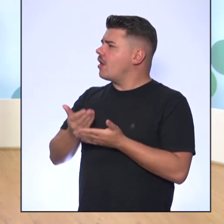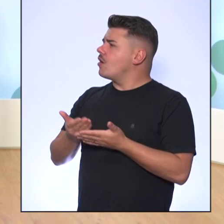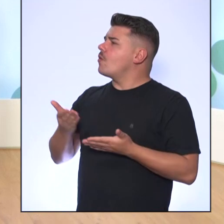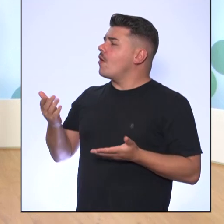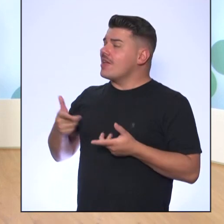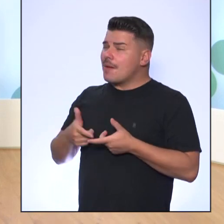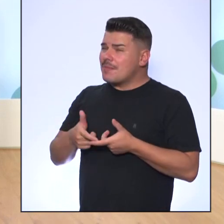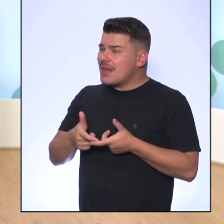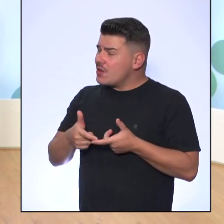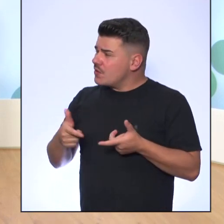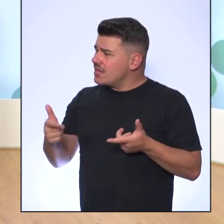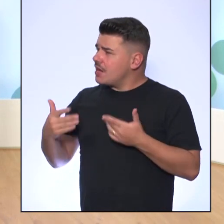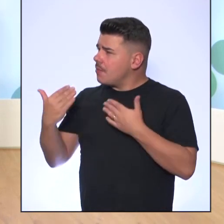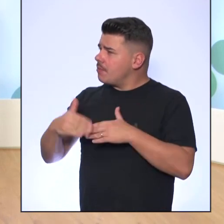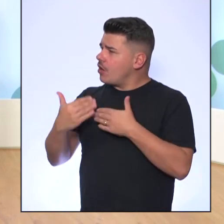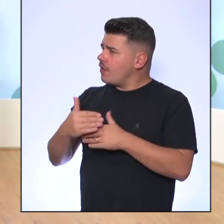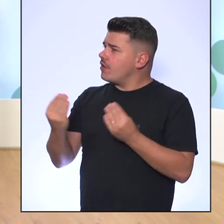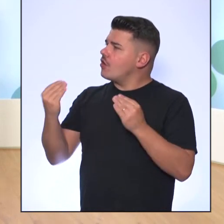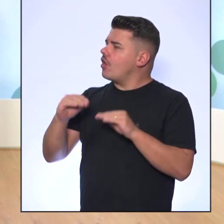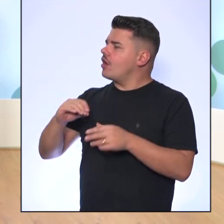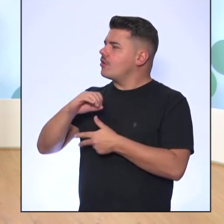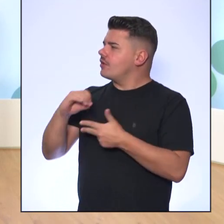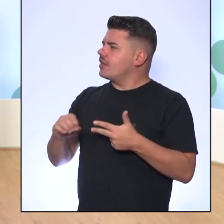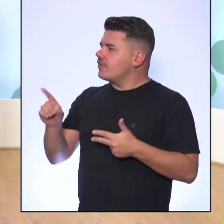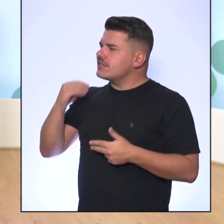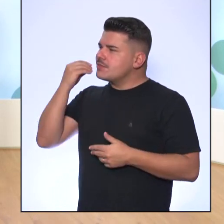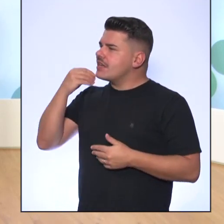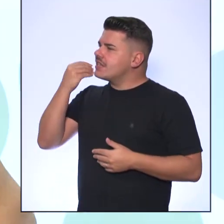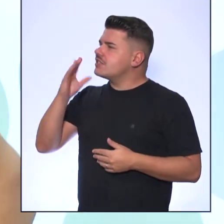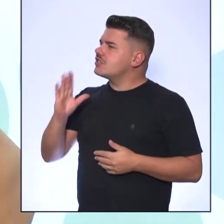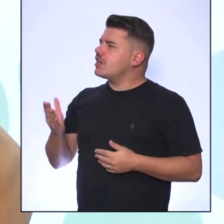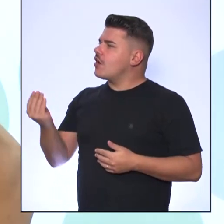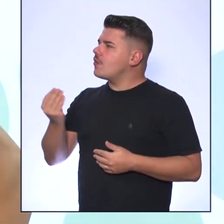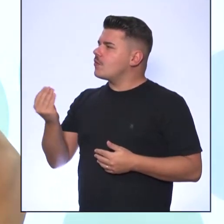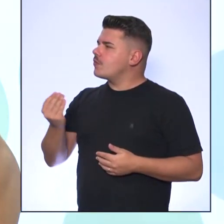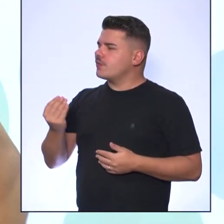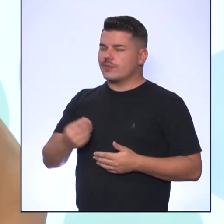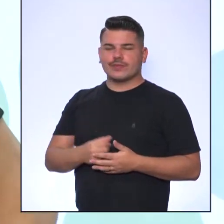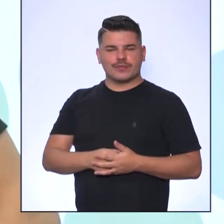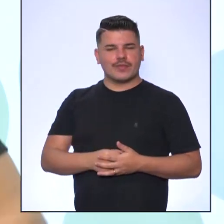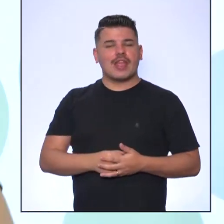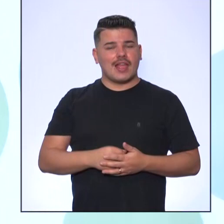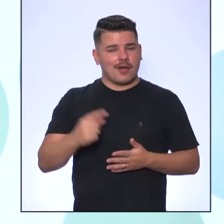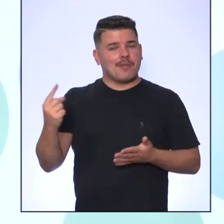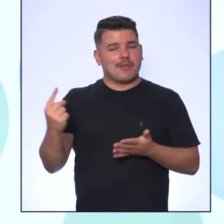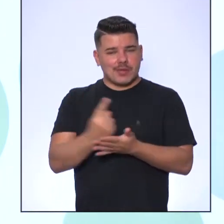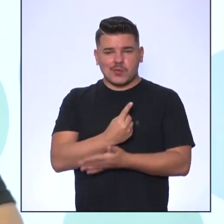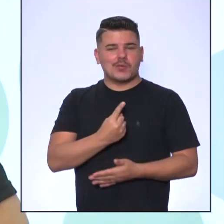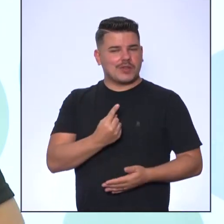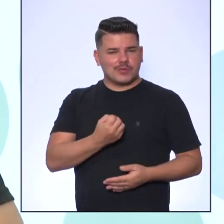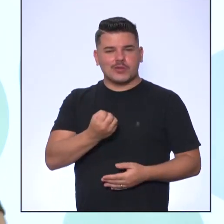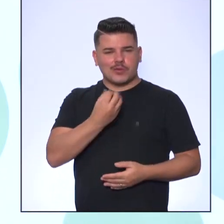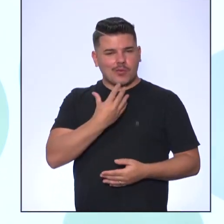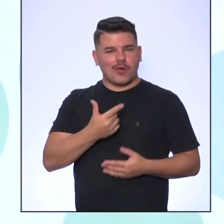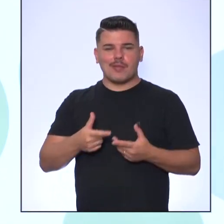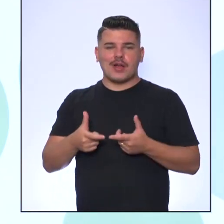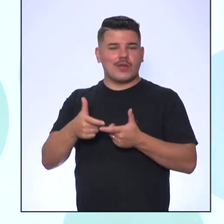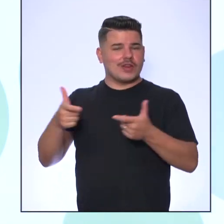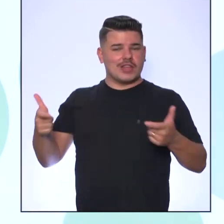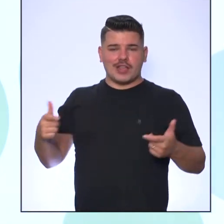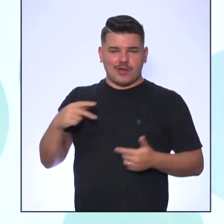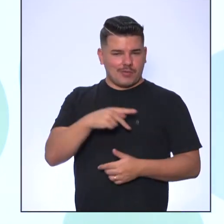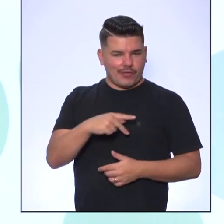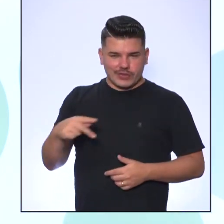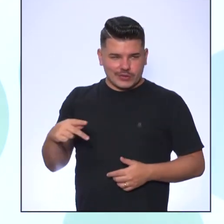no Enem, assim, na experiência do que você tem visto todo ano? Então, né, acho que essa é uma das grandes perguntas, né? Acho que todo professor tem